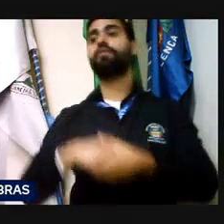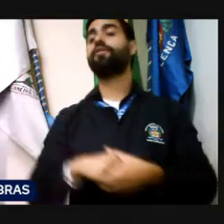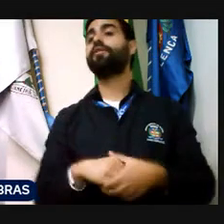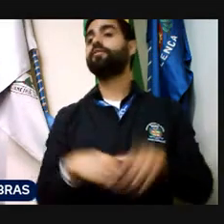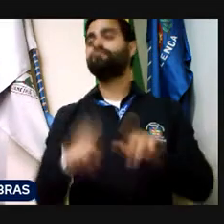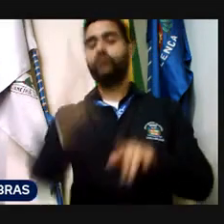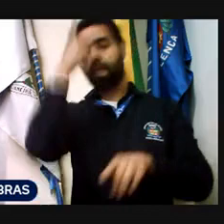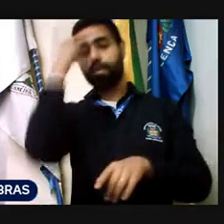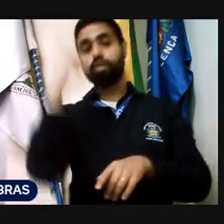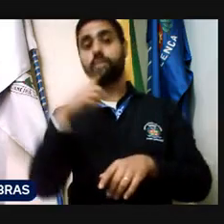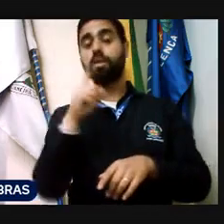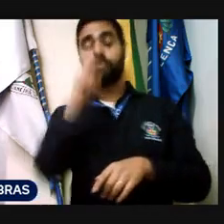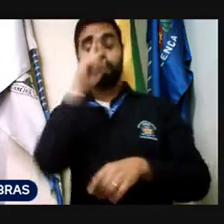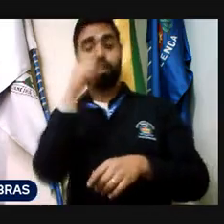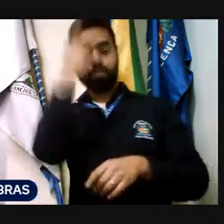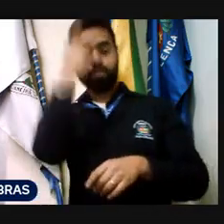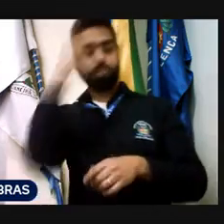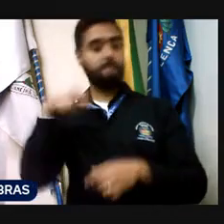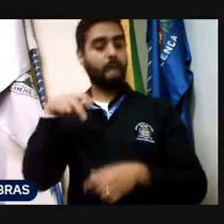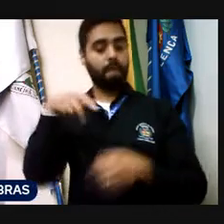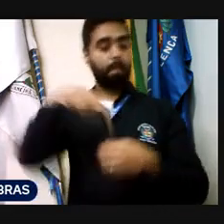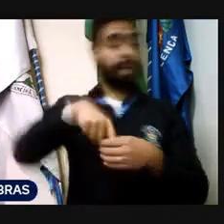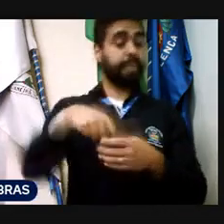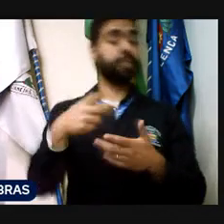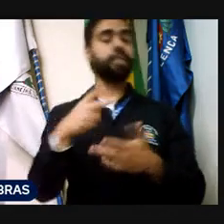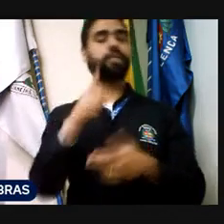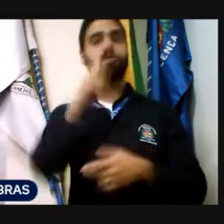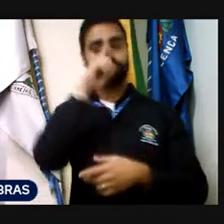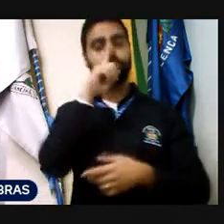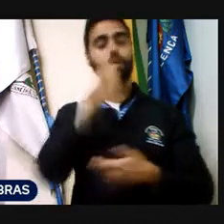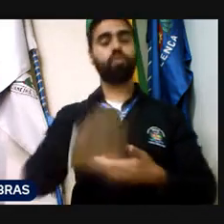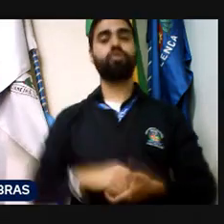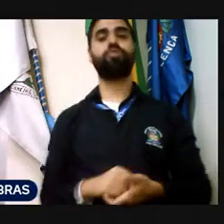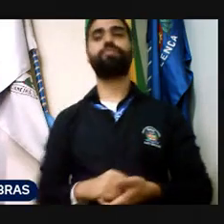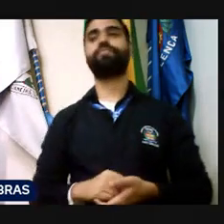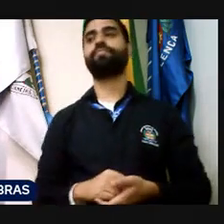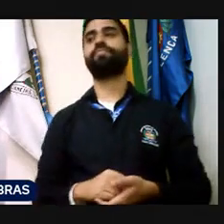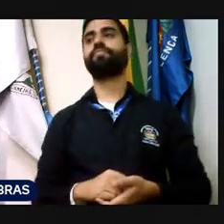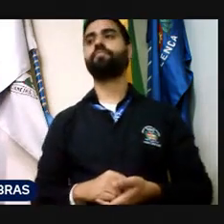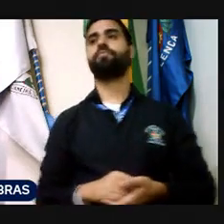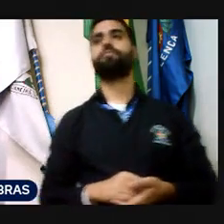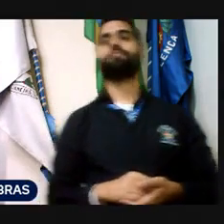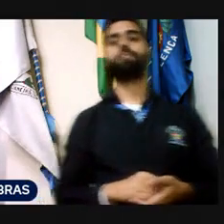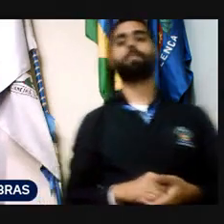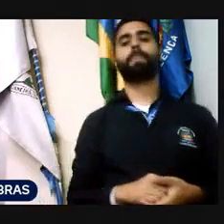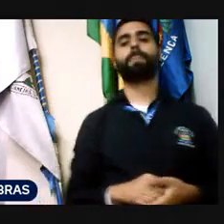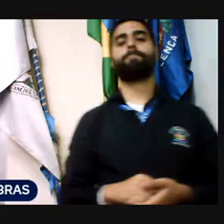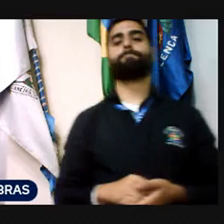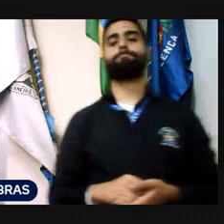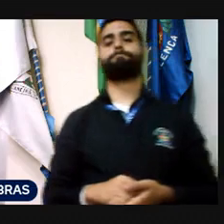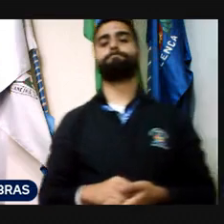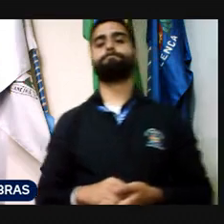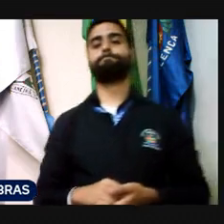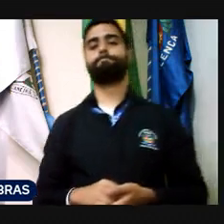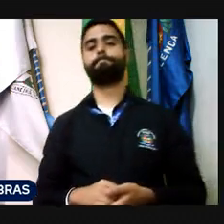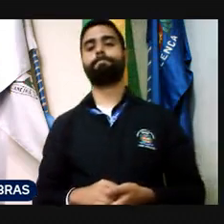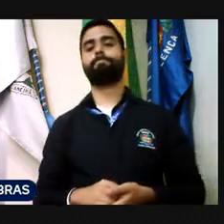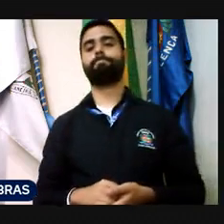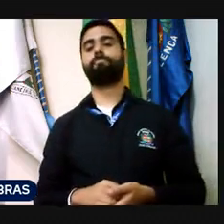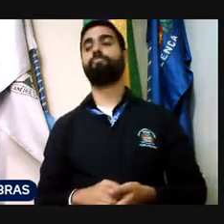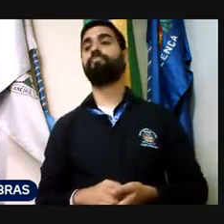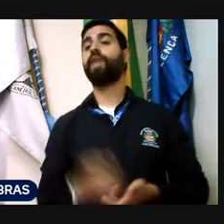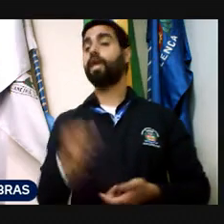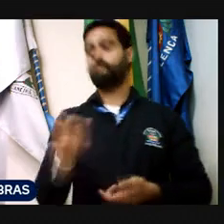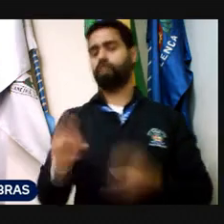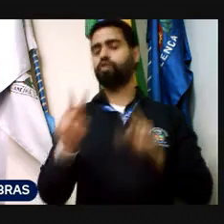para os munícipes que ali trafegam. Tendo em vista a obstrução desses lixos acumulados, ocasiona dificuldade acentuada na circulação normal das águas pluviais. Na certeza de que o